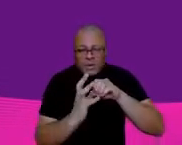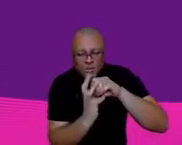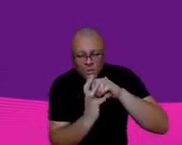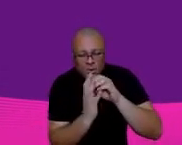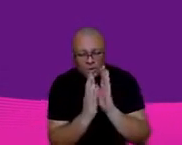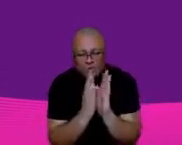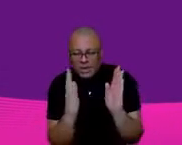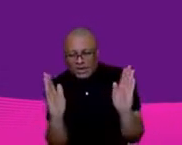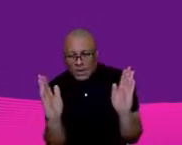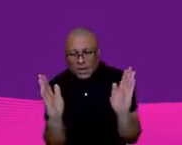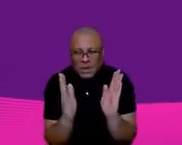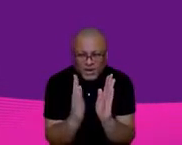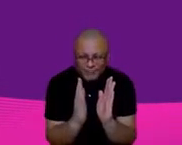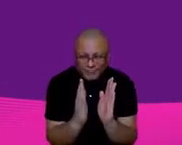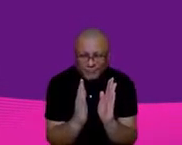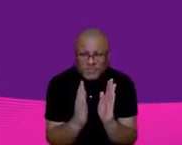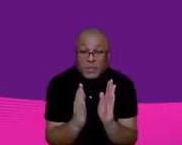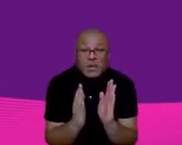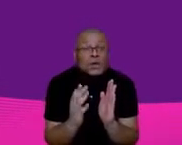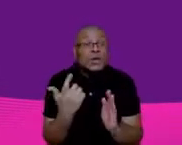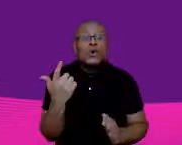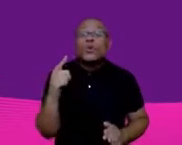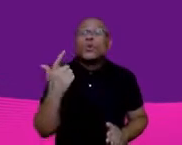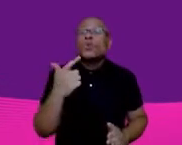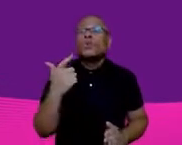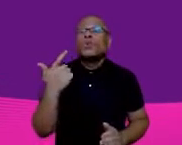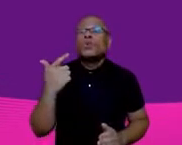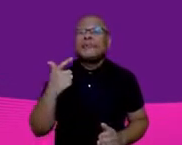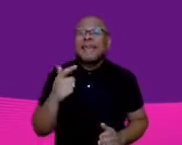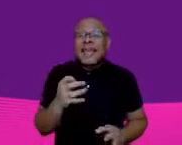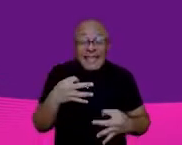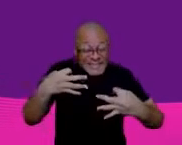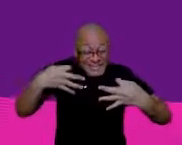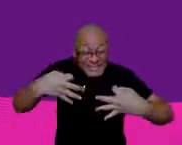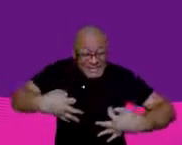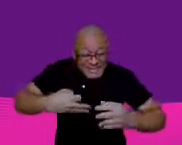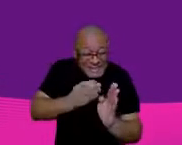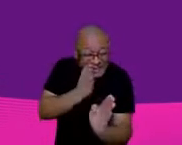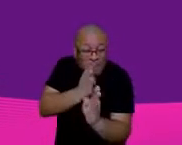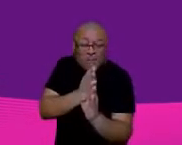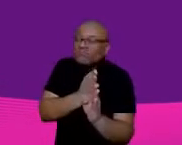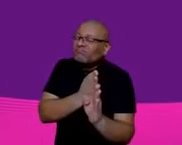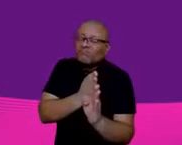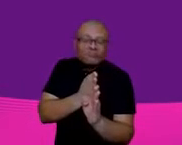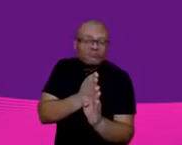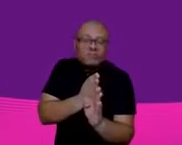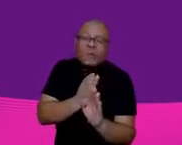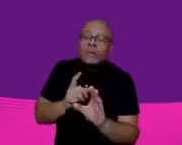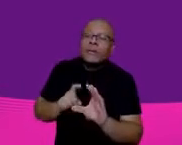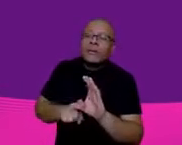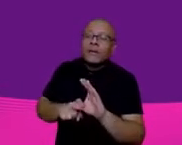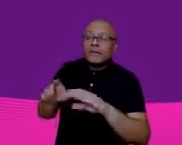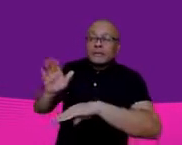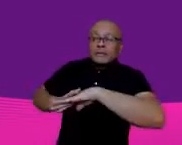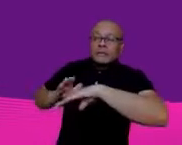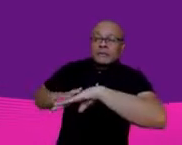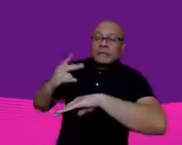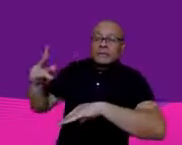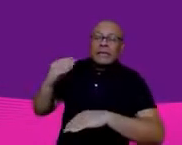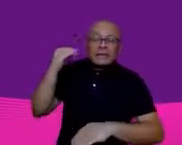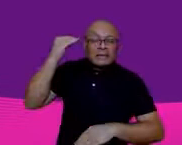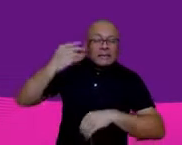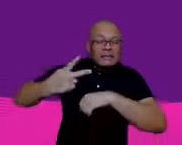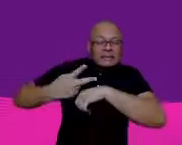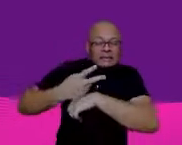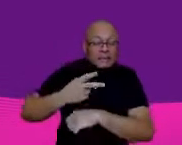articular, a gente não tem uma precisão perfeita. É muito dependente do cirurgião, da experiência, do que ele está vendo na